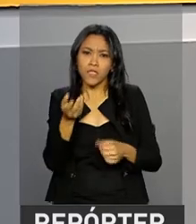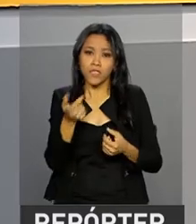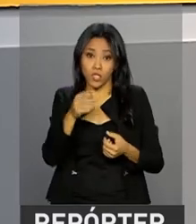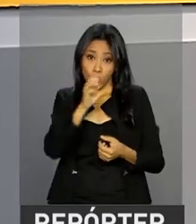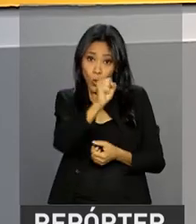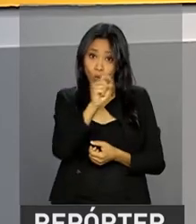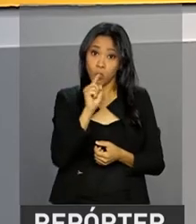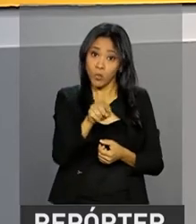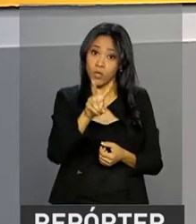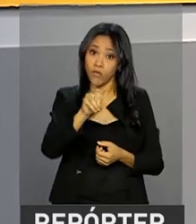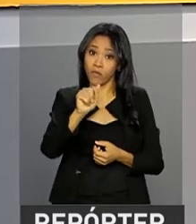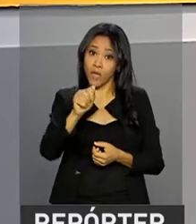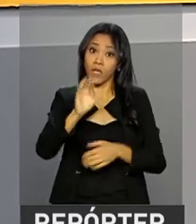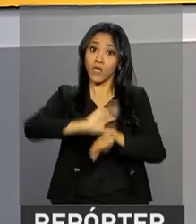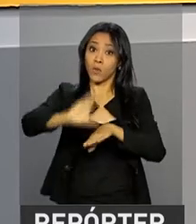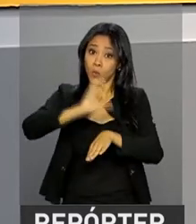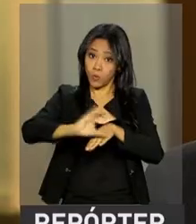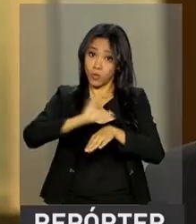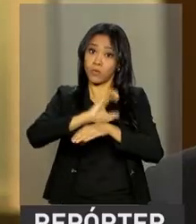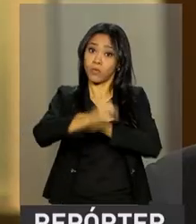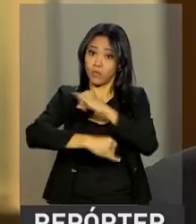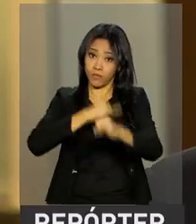mil vagas em cursos online.